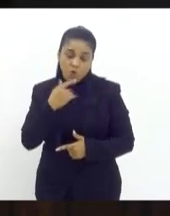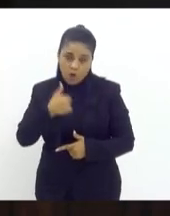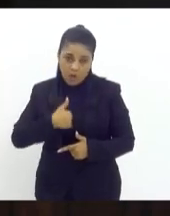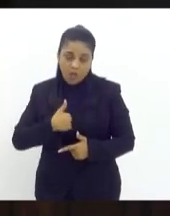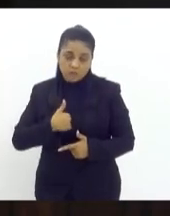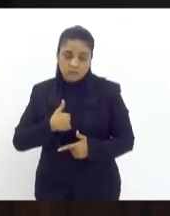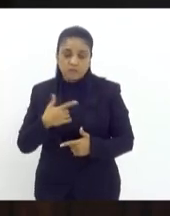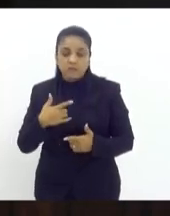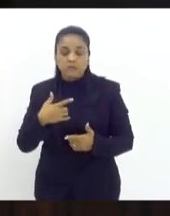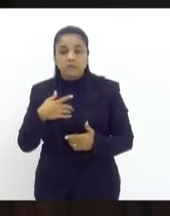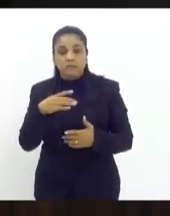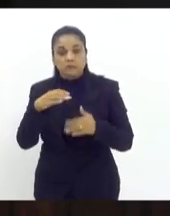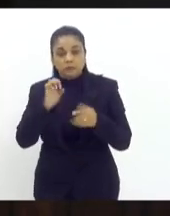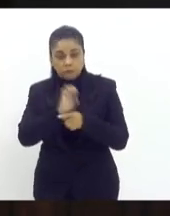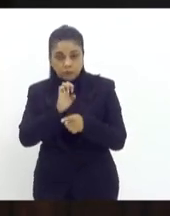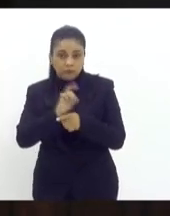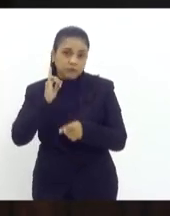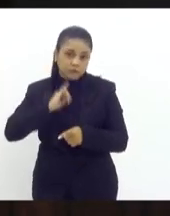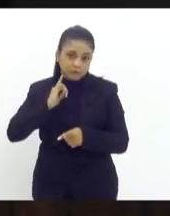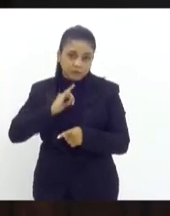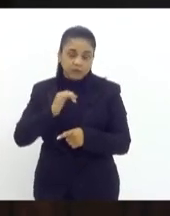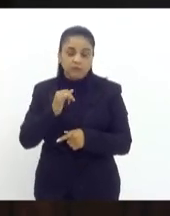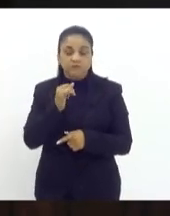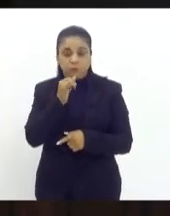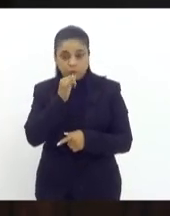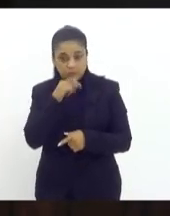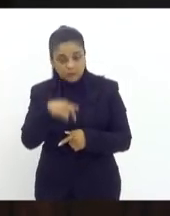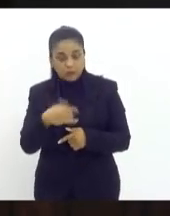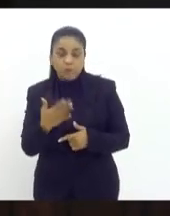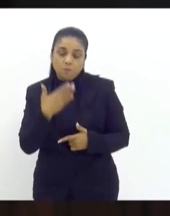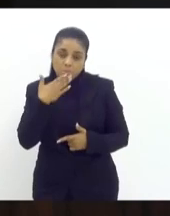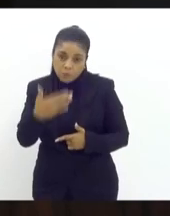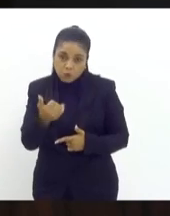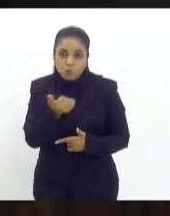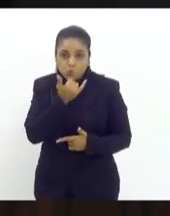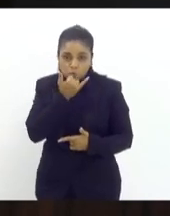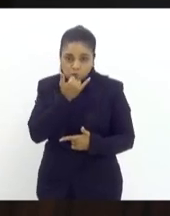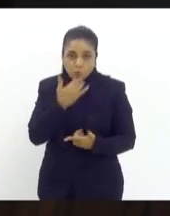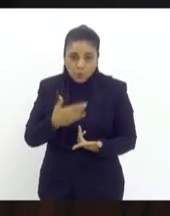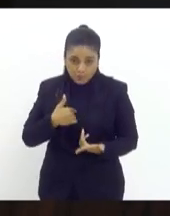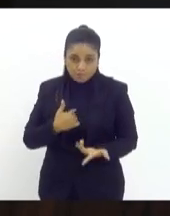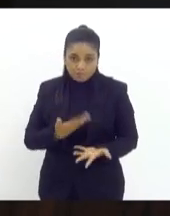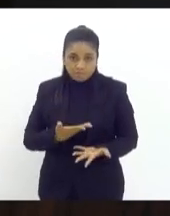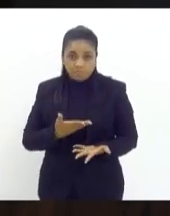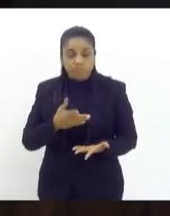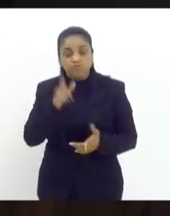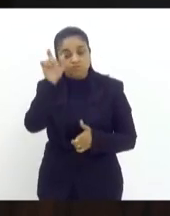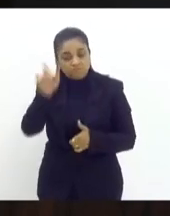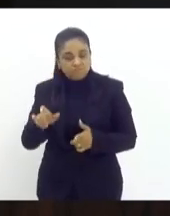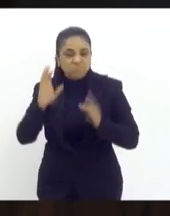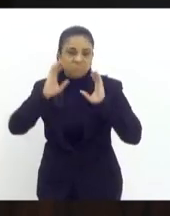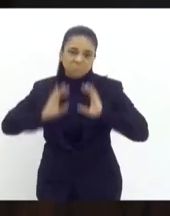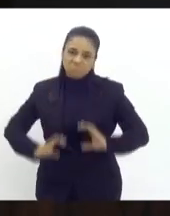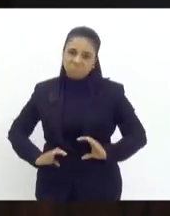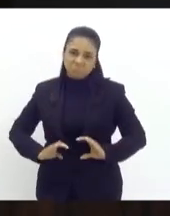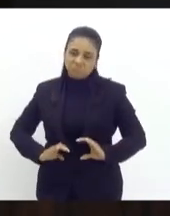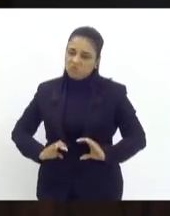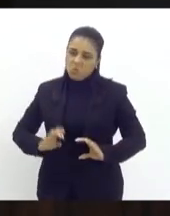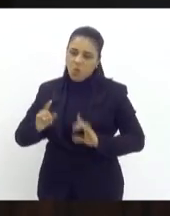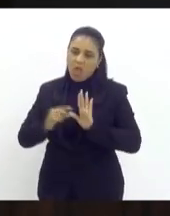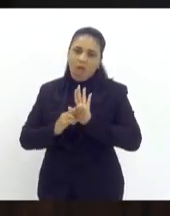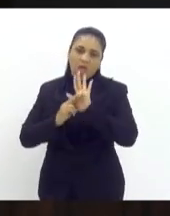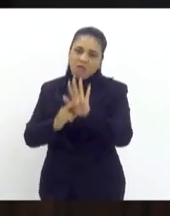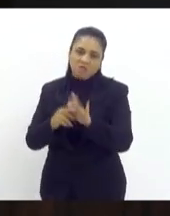entristecido como vice-governador e o governador que já pediram desculpa o comportamento desse funcionário não retrata Minas Gerais